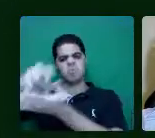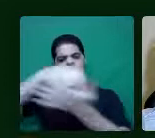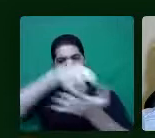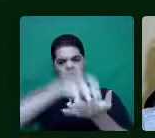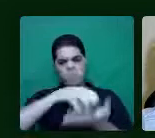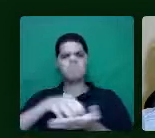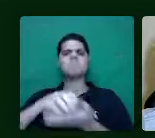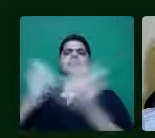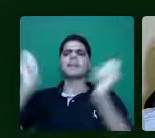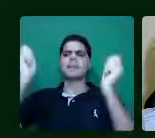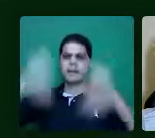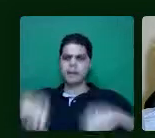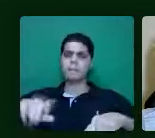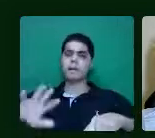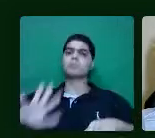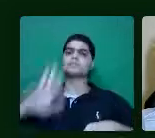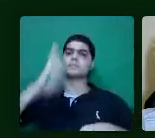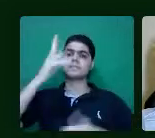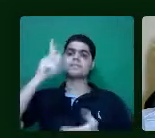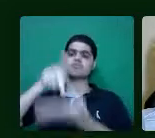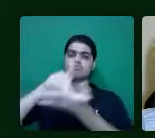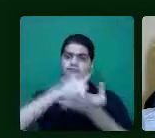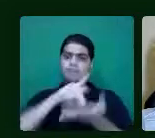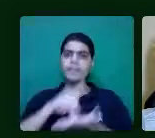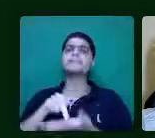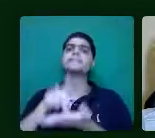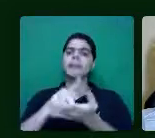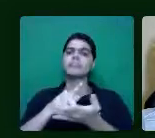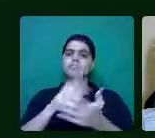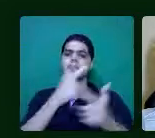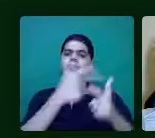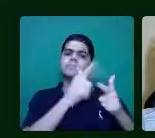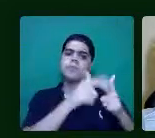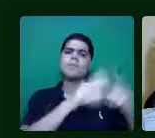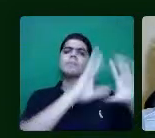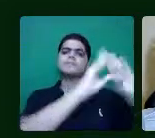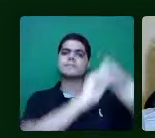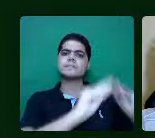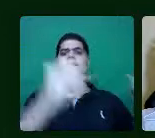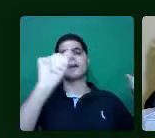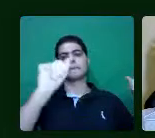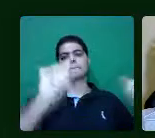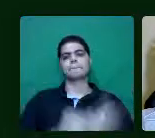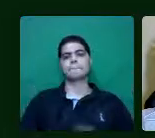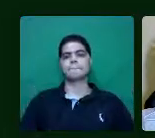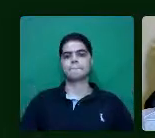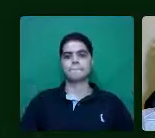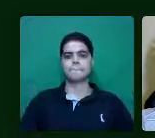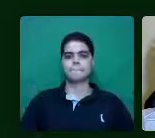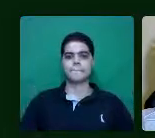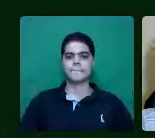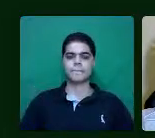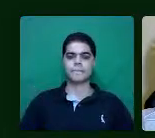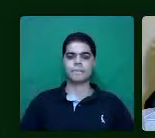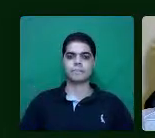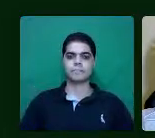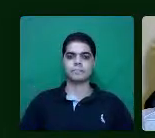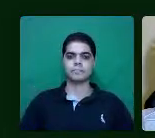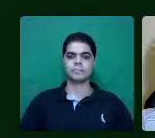criar projetos reais para problemas reais que a comunidade está enfrentando. O professor Luiz Pedroso,